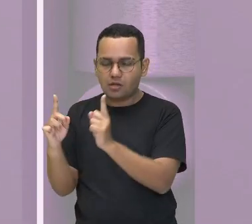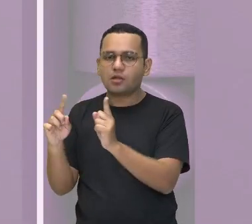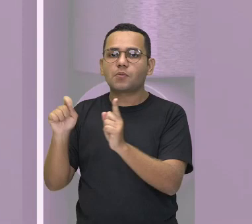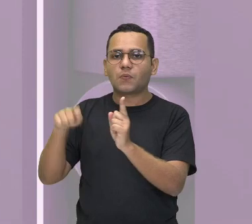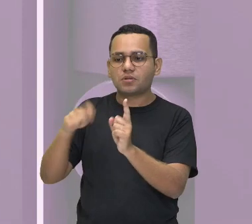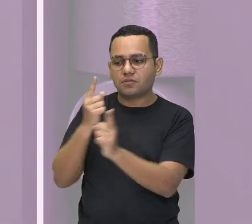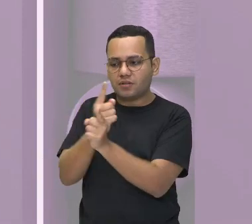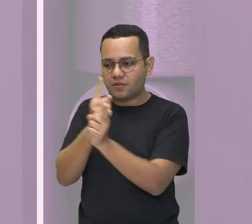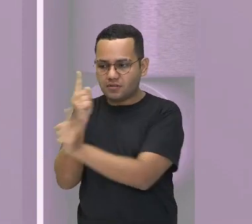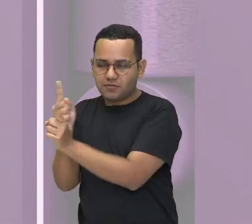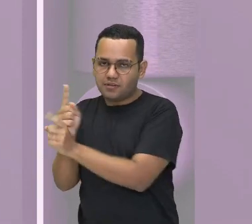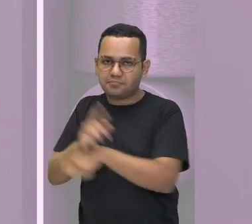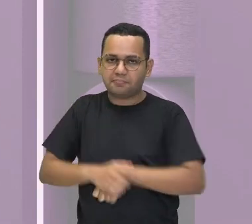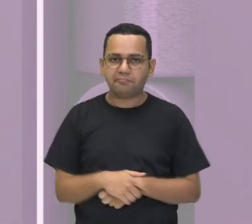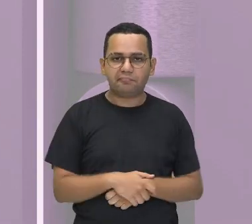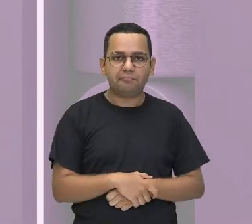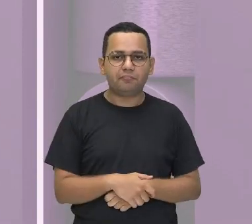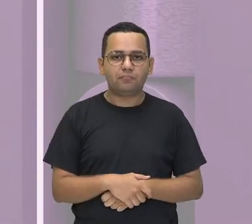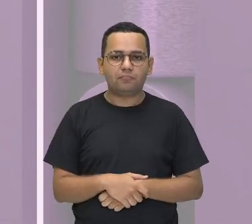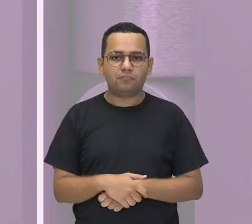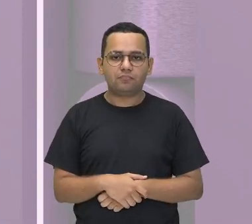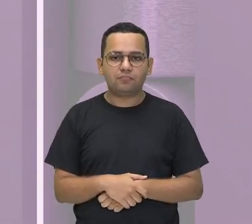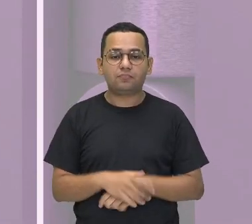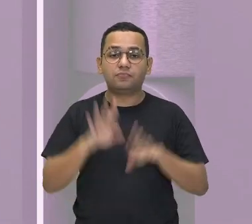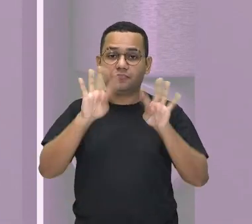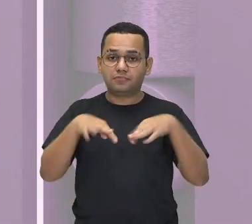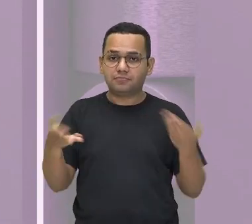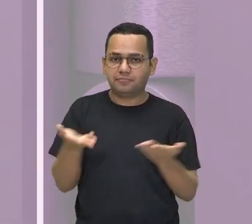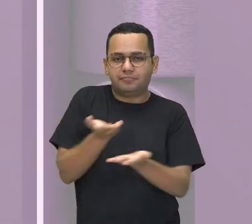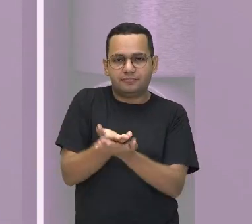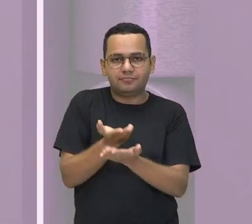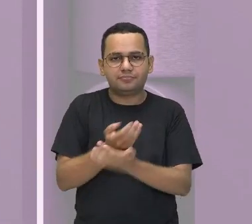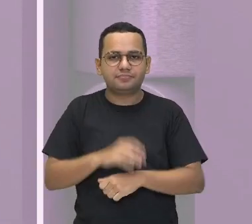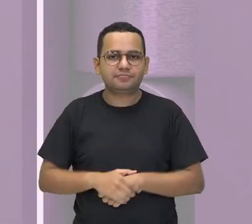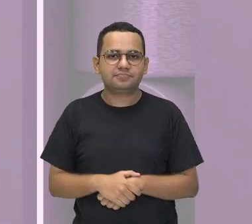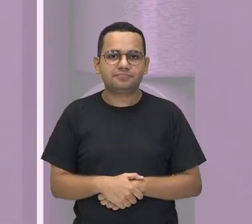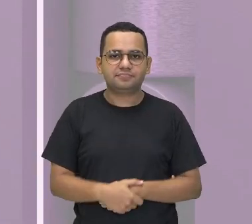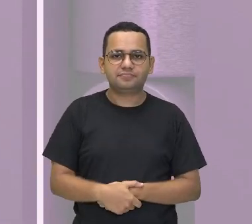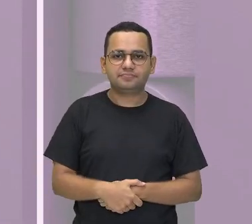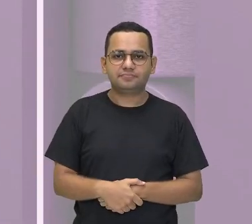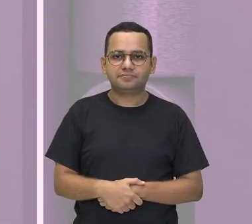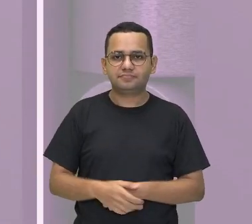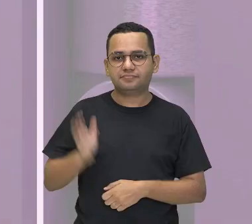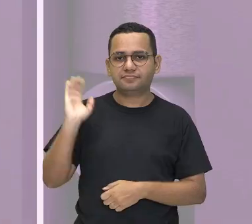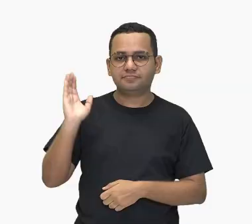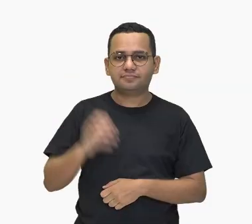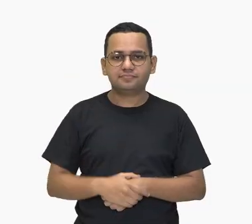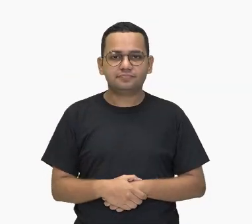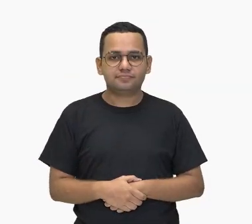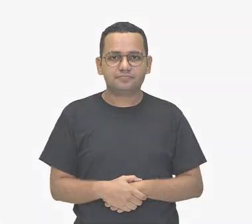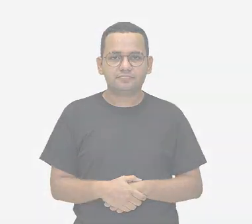muito o nosso trabalho, tá bom? Então chegamos ao final da nossa aula. Agradeço demais a sua atenção.